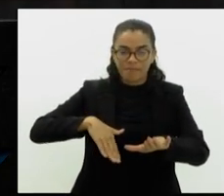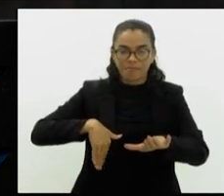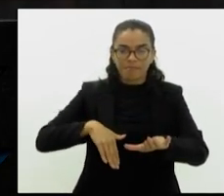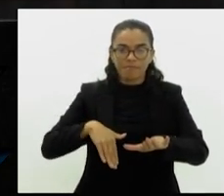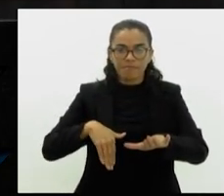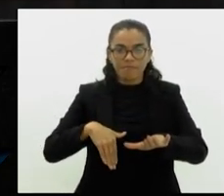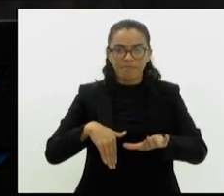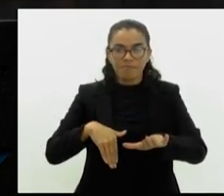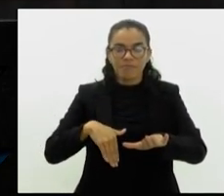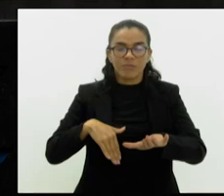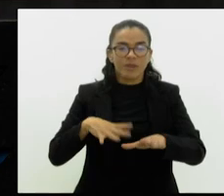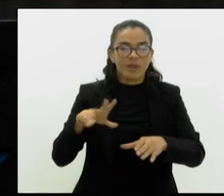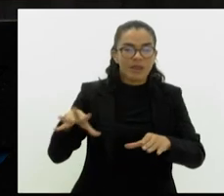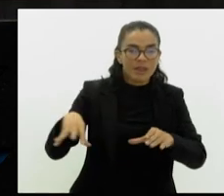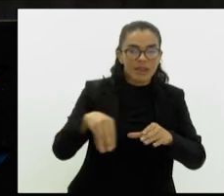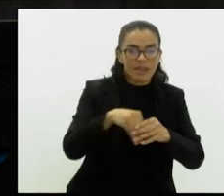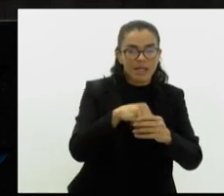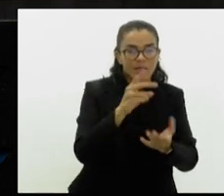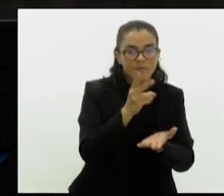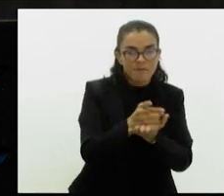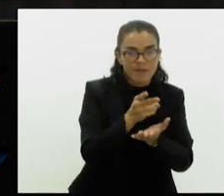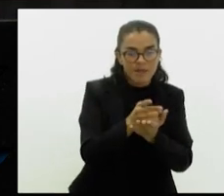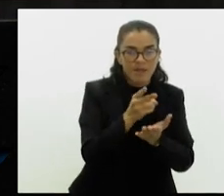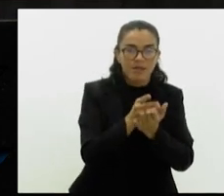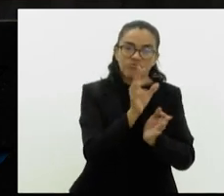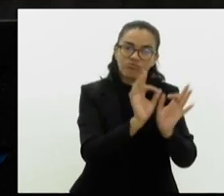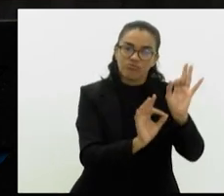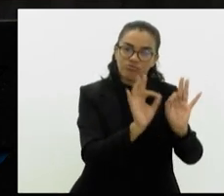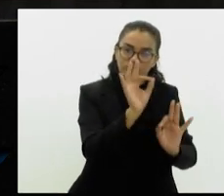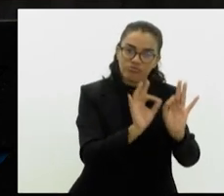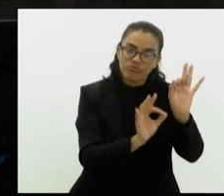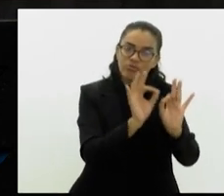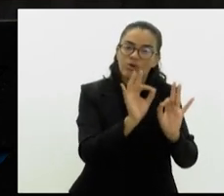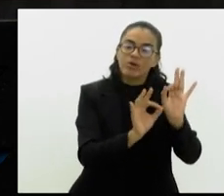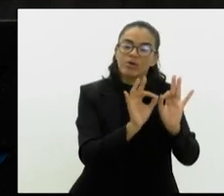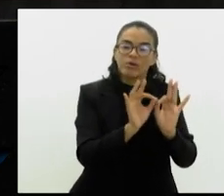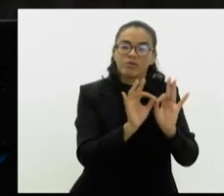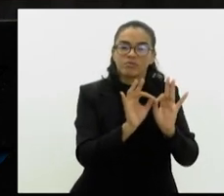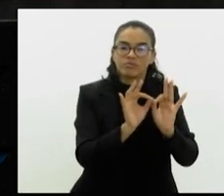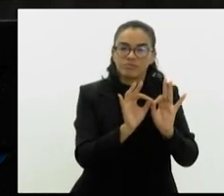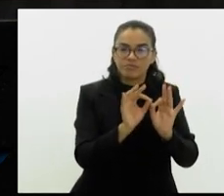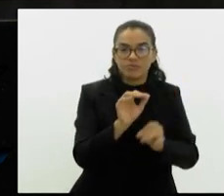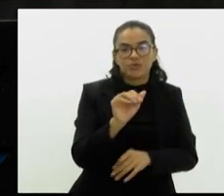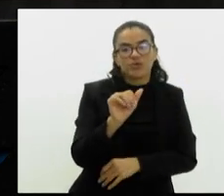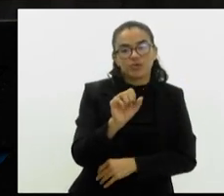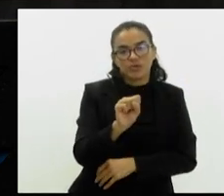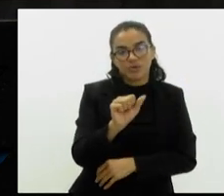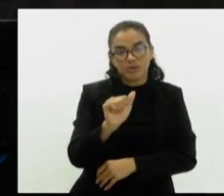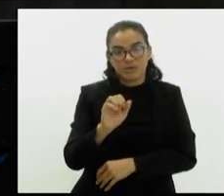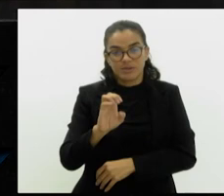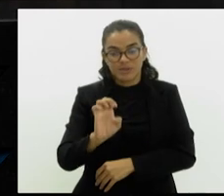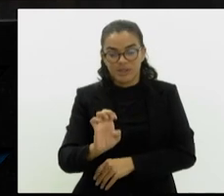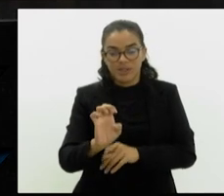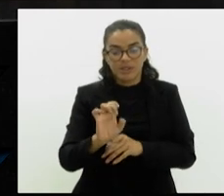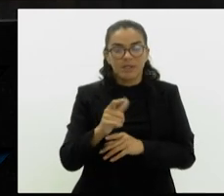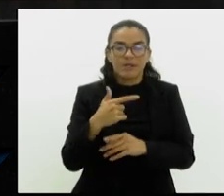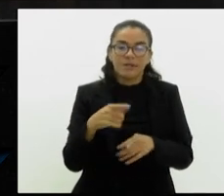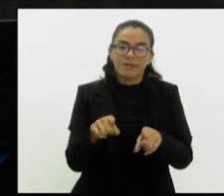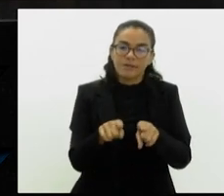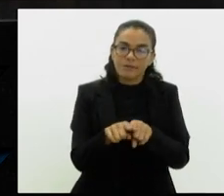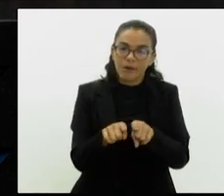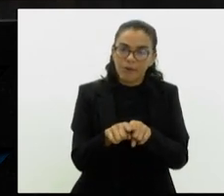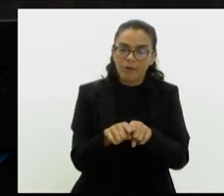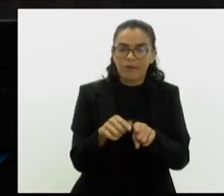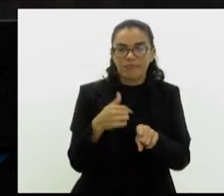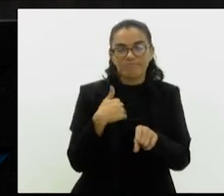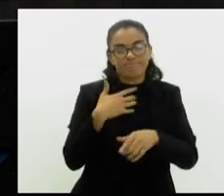Eh dentro de o mesmo planejamento a serviço do sai então quero aqui nãoé registrar eh